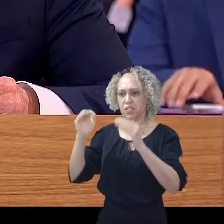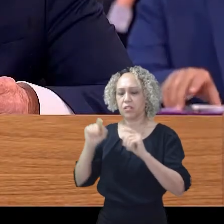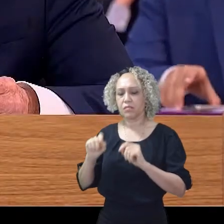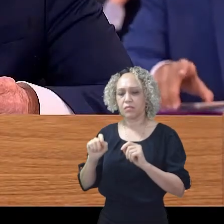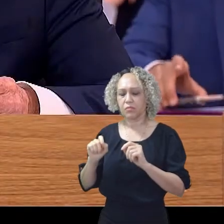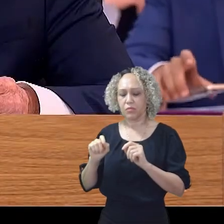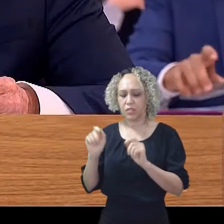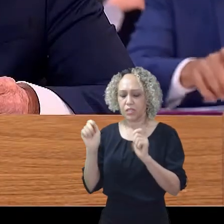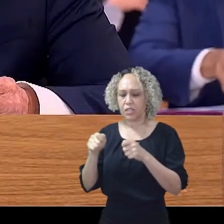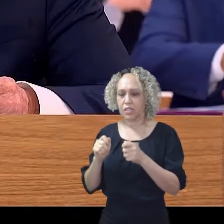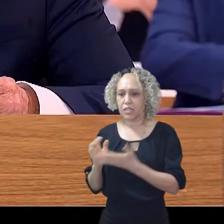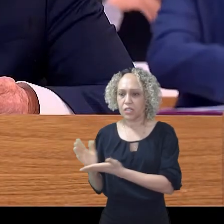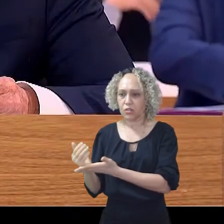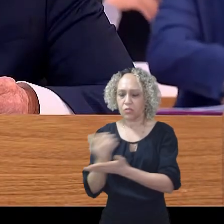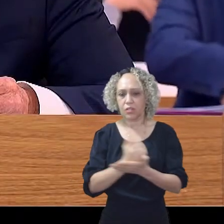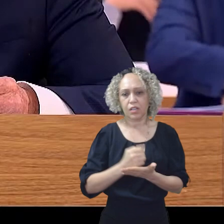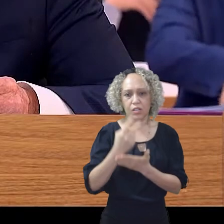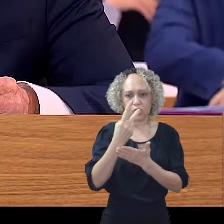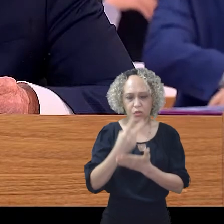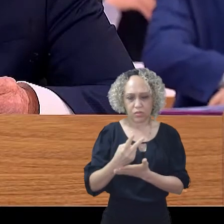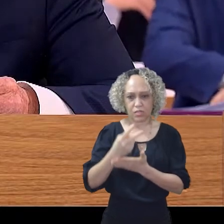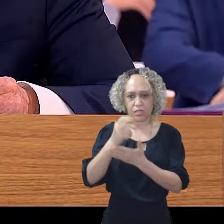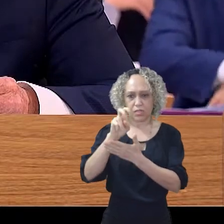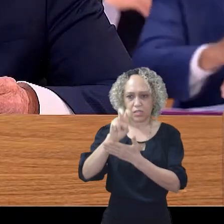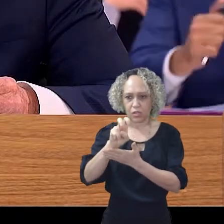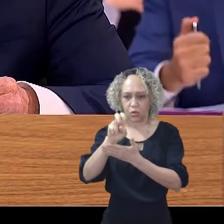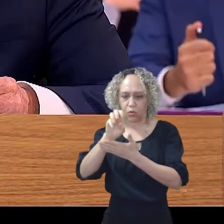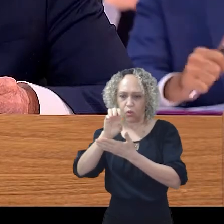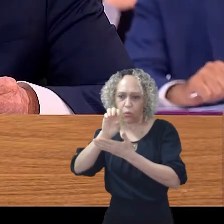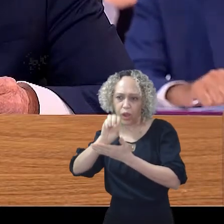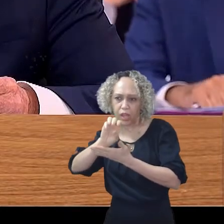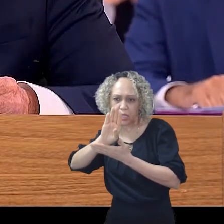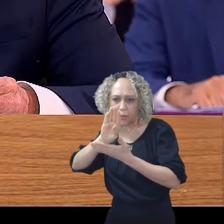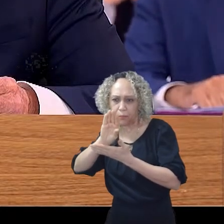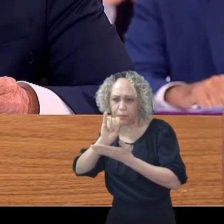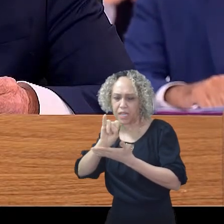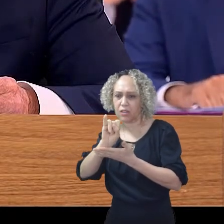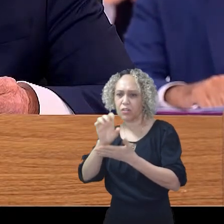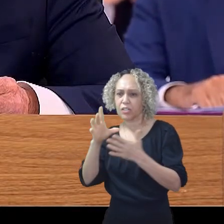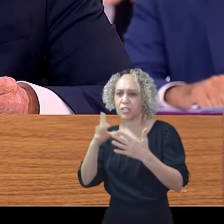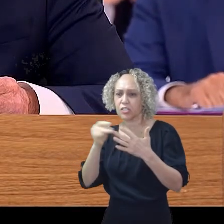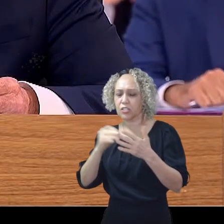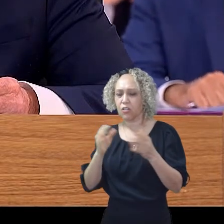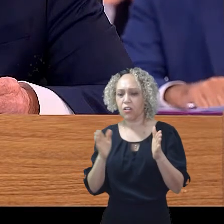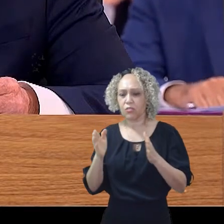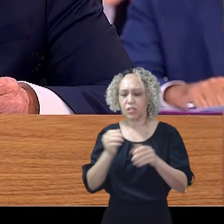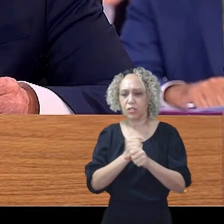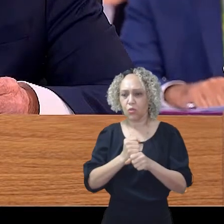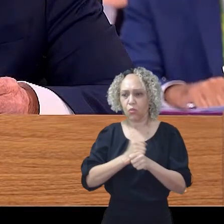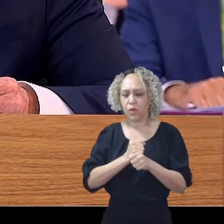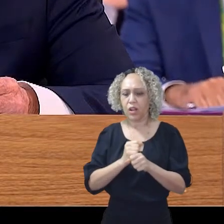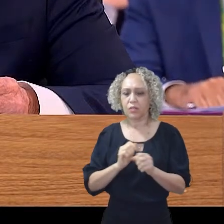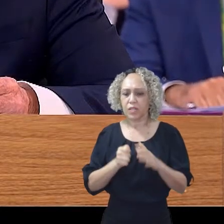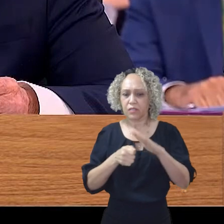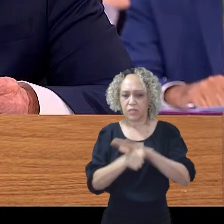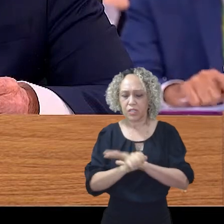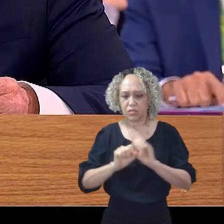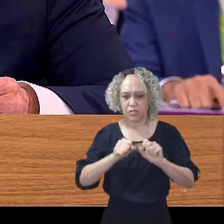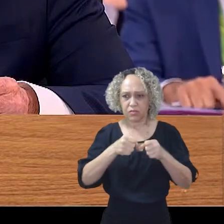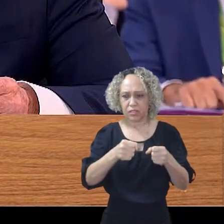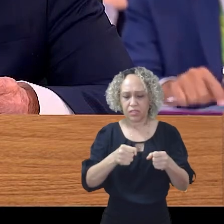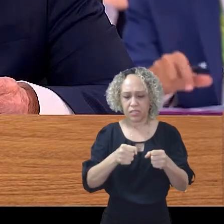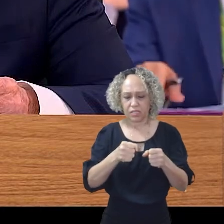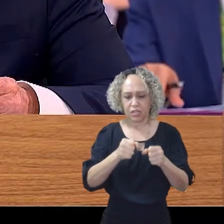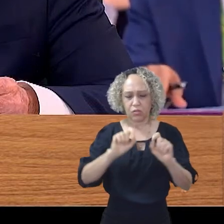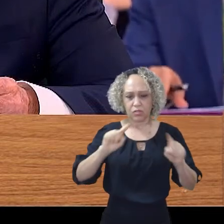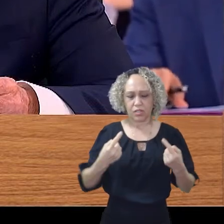ricos poderia gerar recursos da ordem de 250 bilhões de dólares por ano para serem investidos